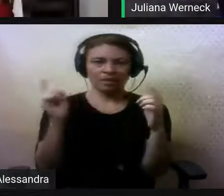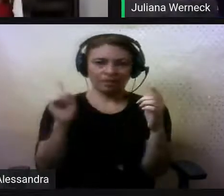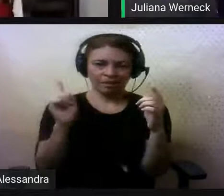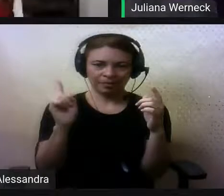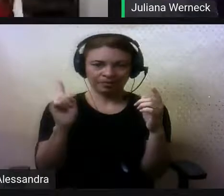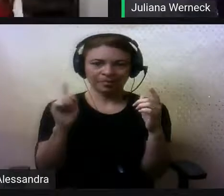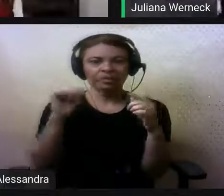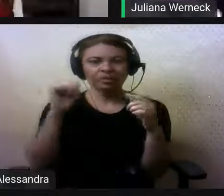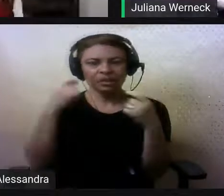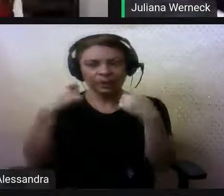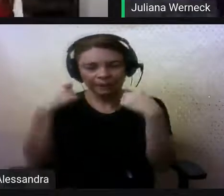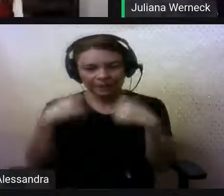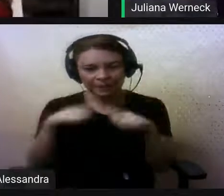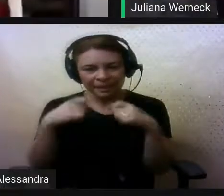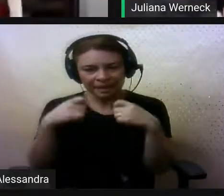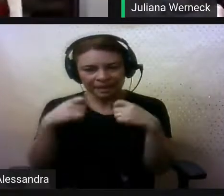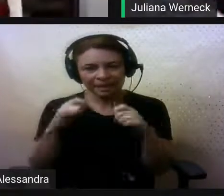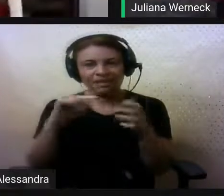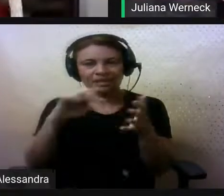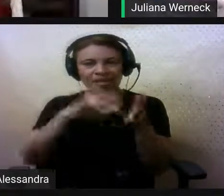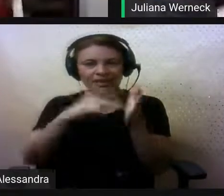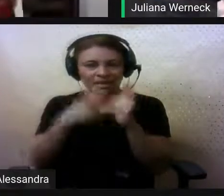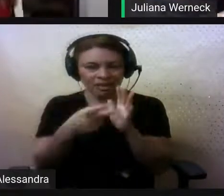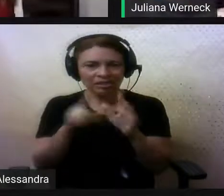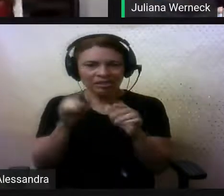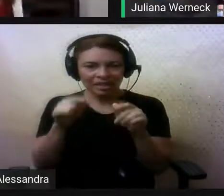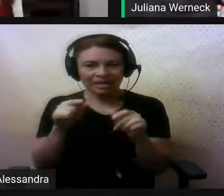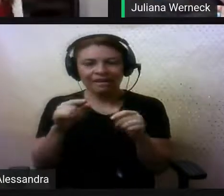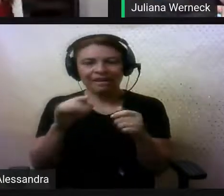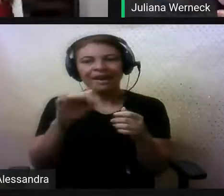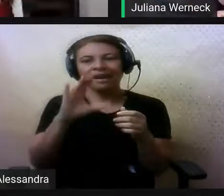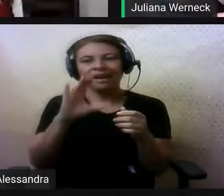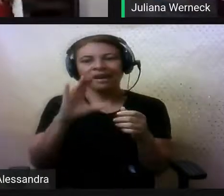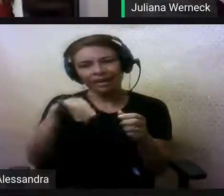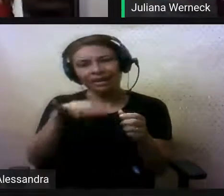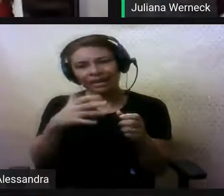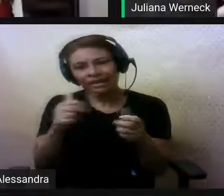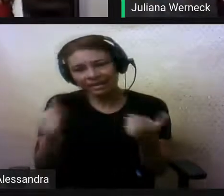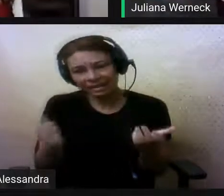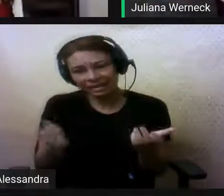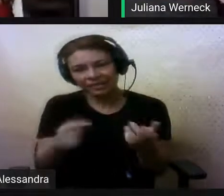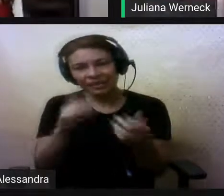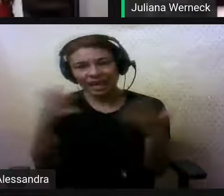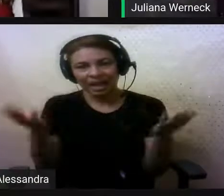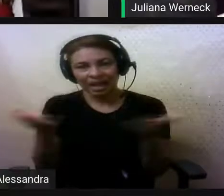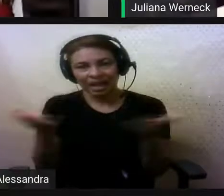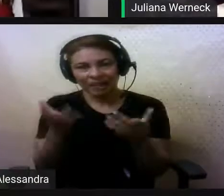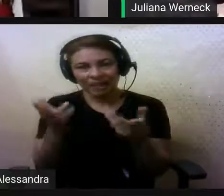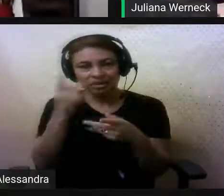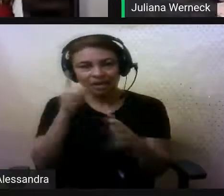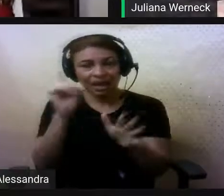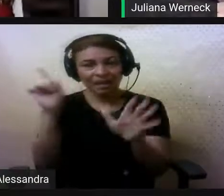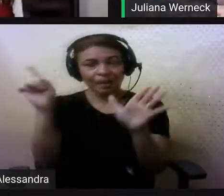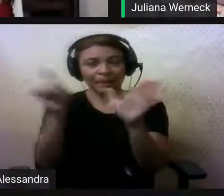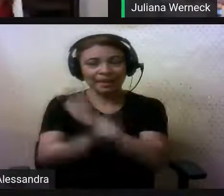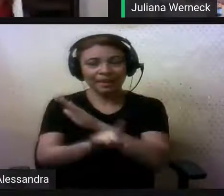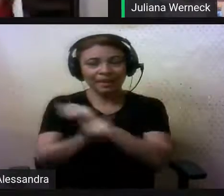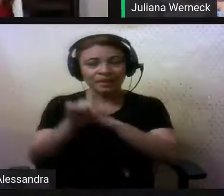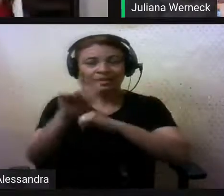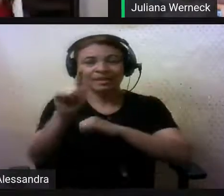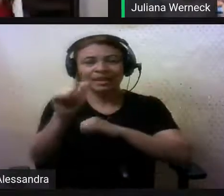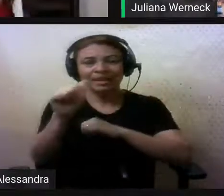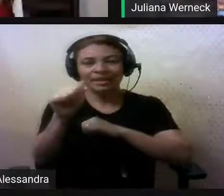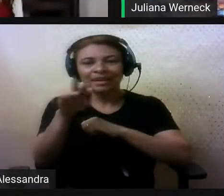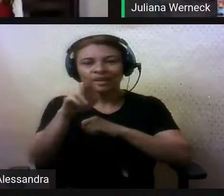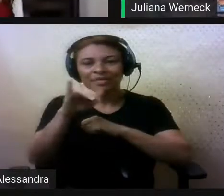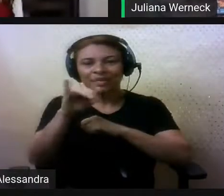Não, você precisa ressignificar essa crença, né? E a gente volta para aquela ferramenta da crença. E aí eu vou agora falar da pergunta da Gabriela Valbão. Ela